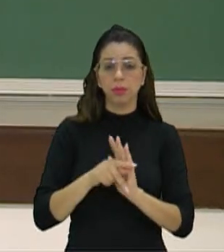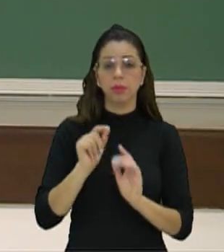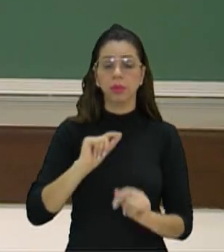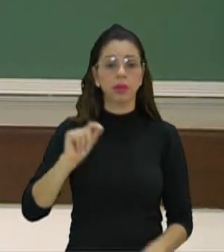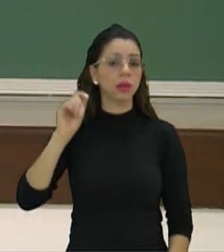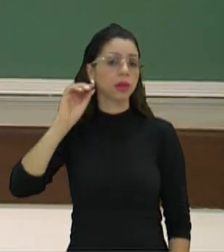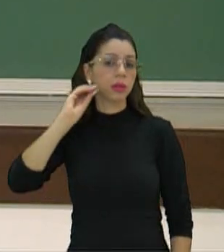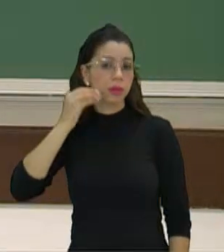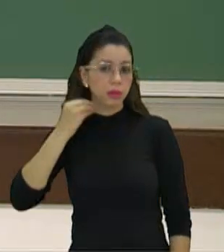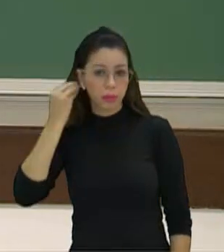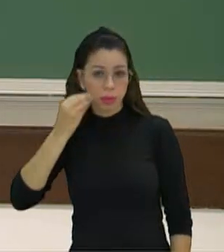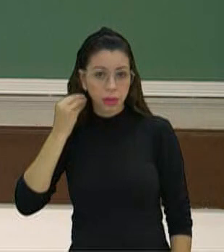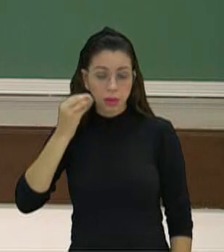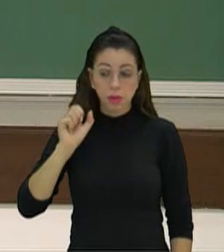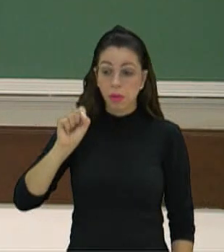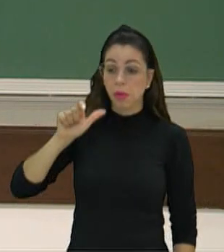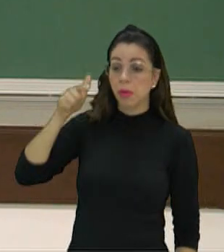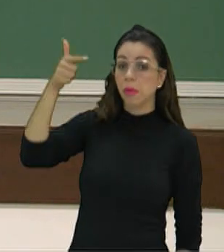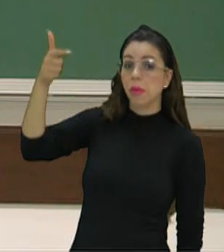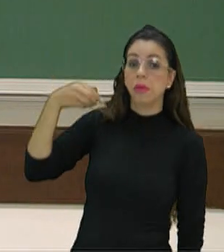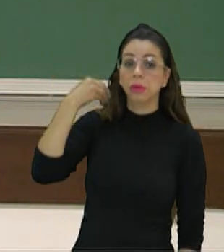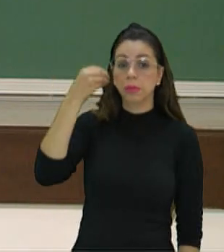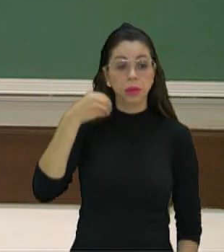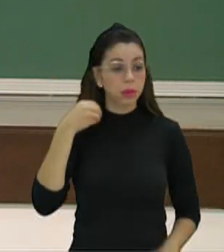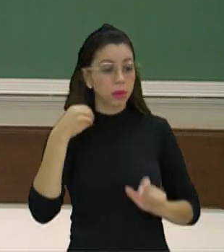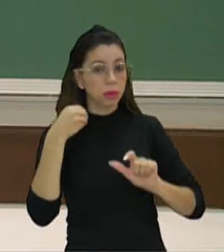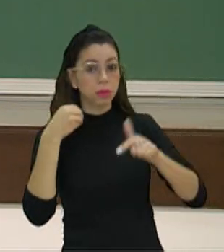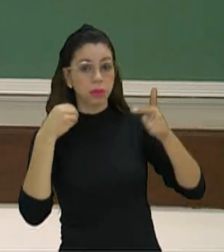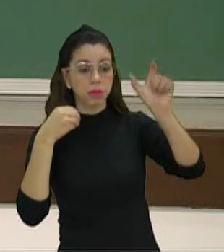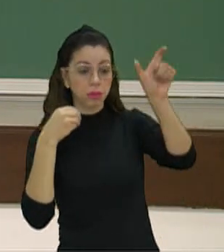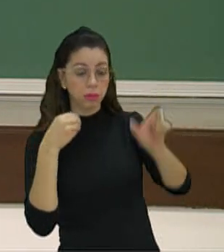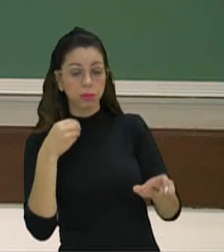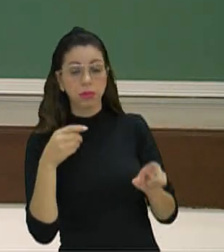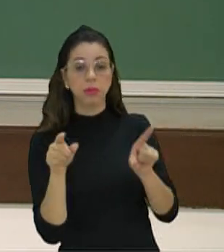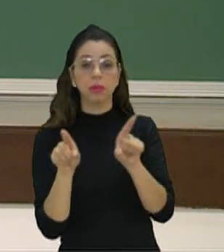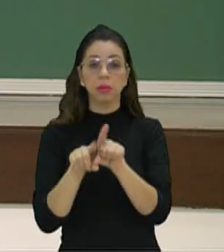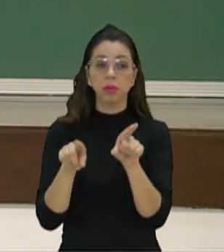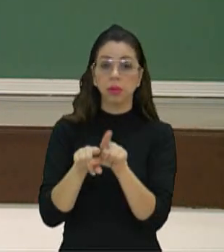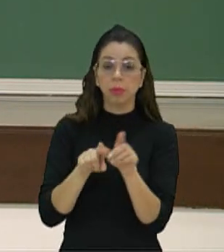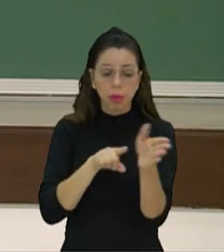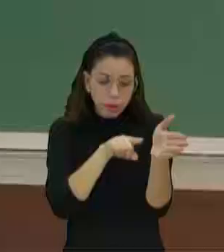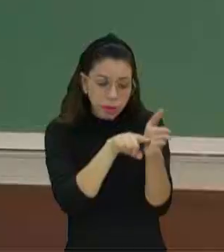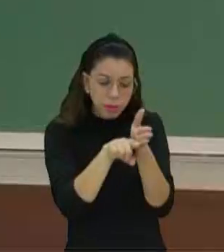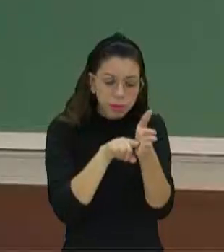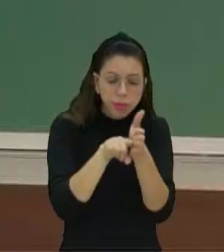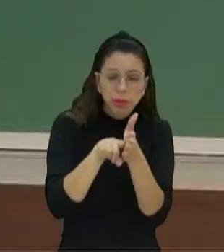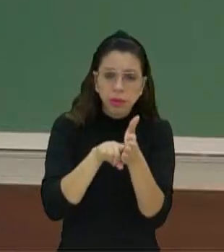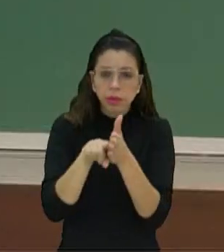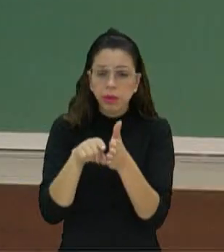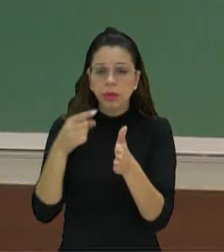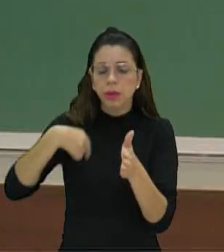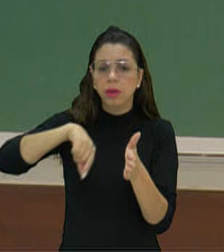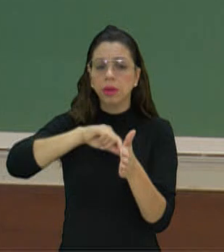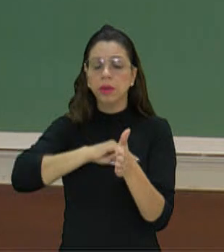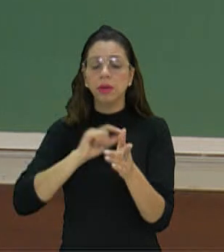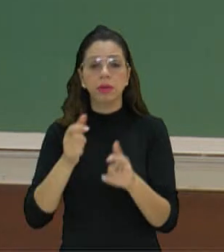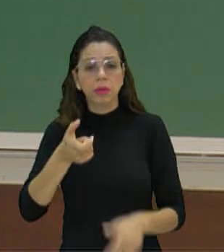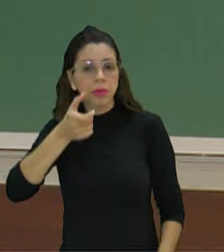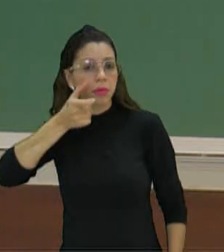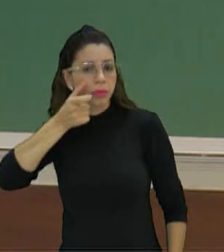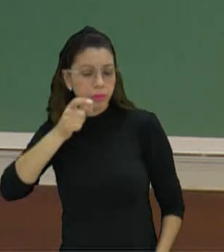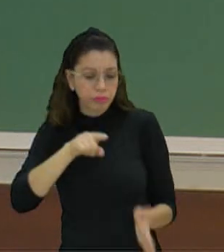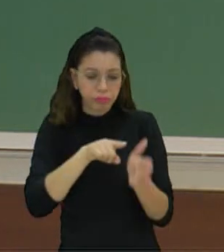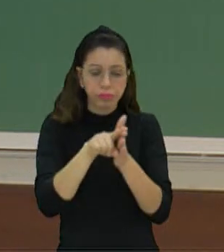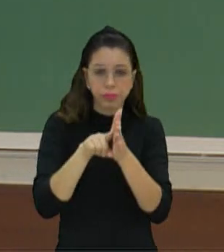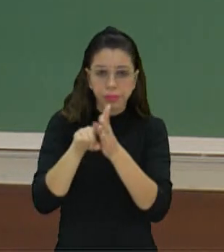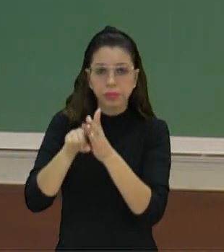experiências ou da experiência de outras pessoas. Ou até mesmo aquelas pesquisas que a gente mesmo faz quando a gente tem curiosidade acerca